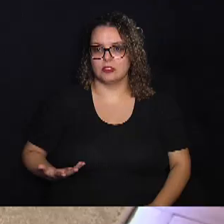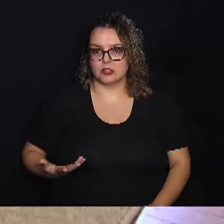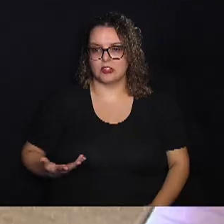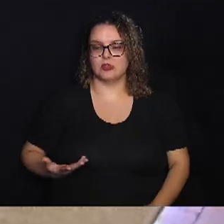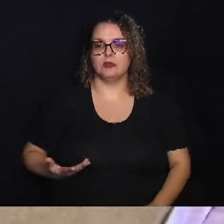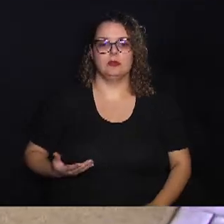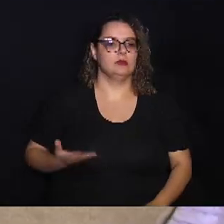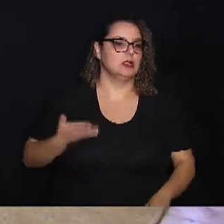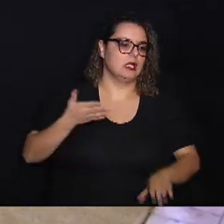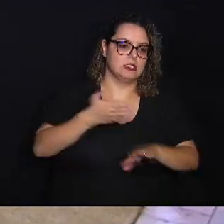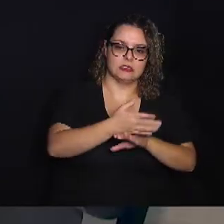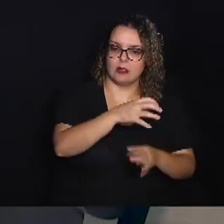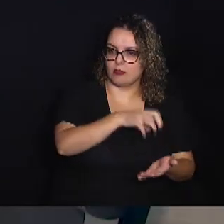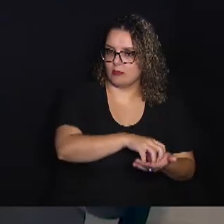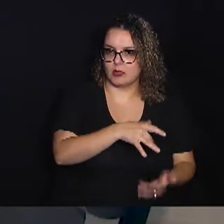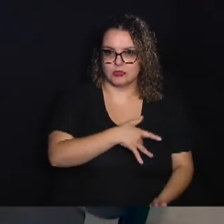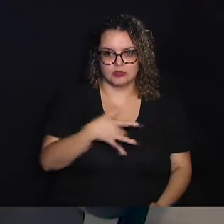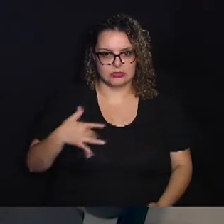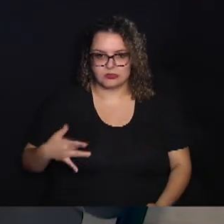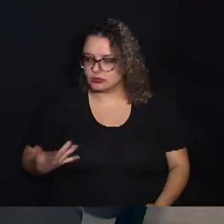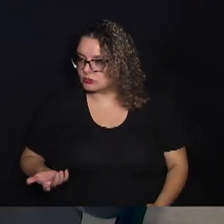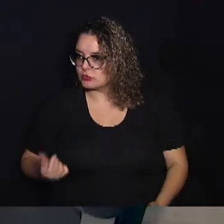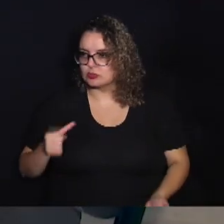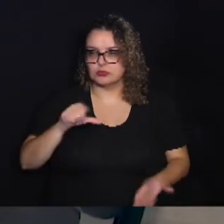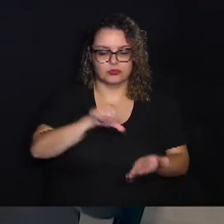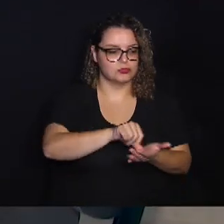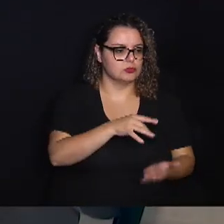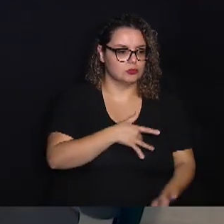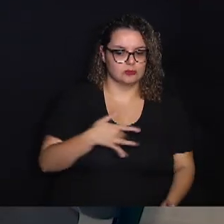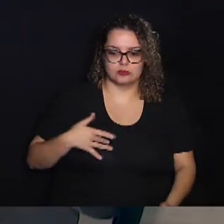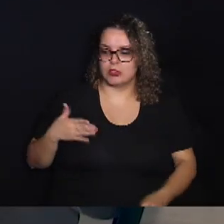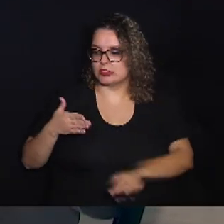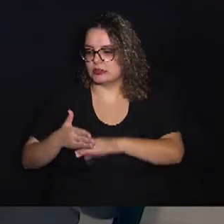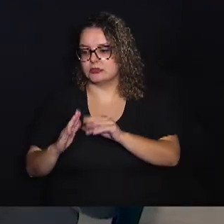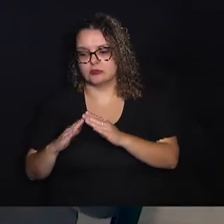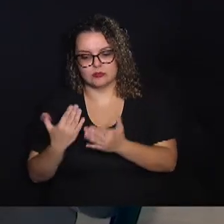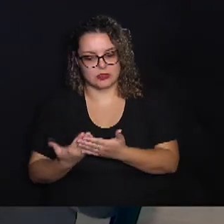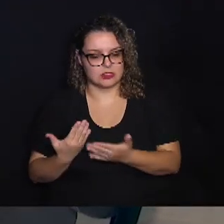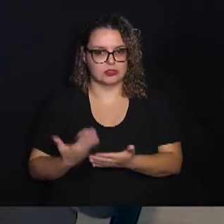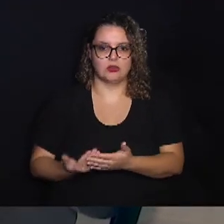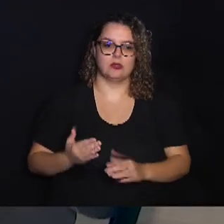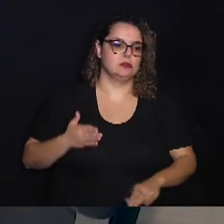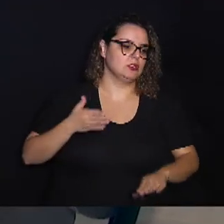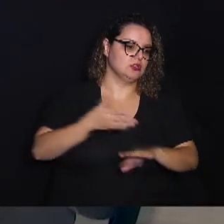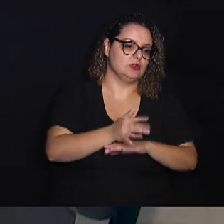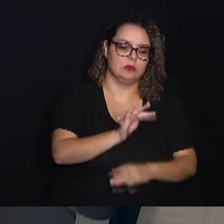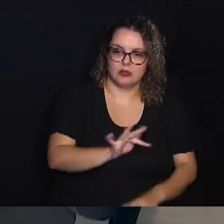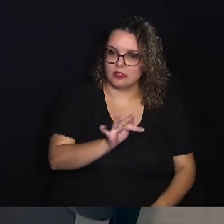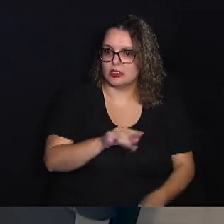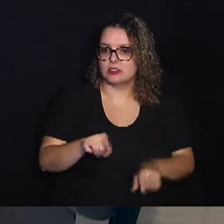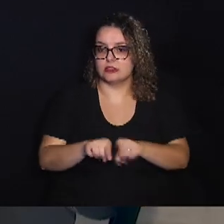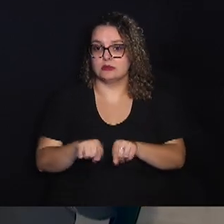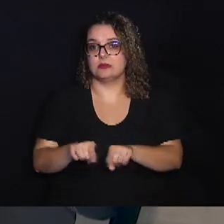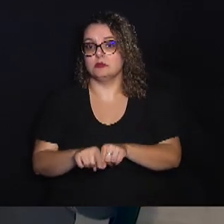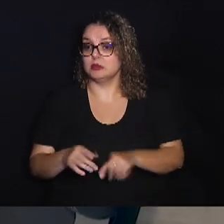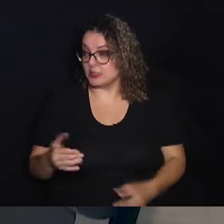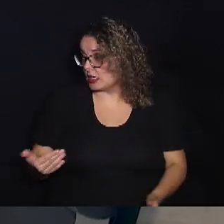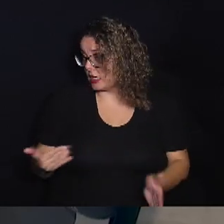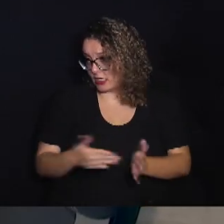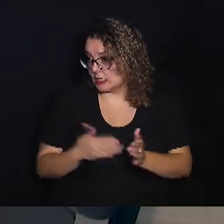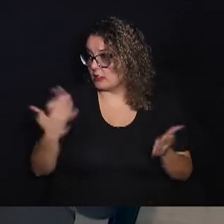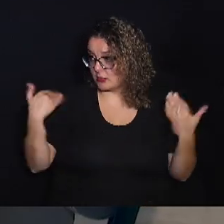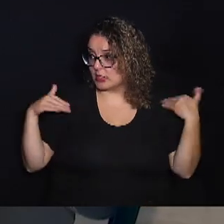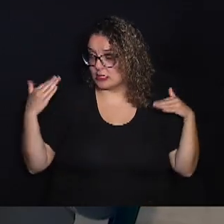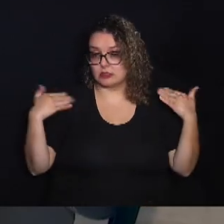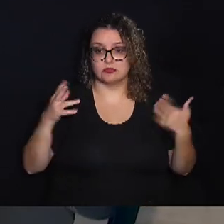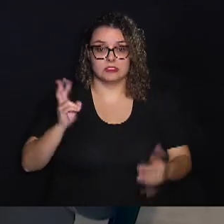de saúde, para acessar uma escola, uma faculdade, para acessar também até passeios, né? A gente